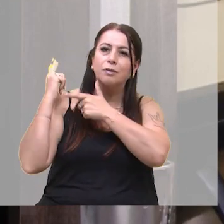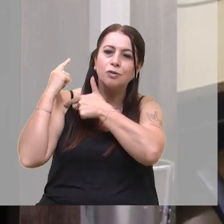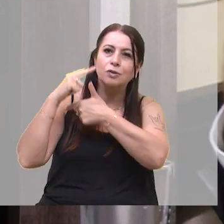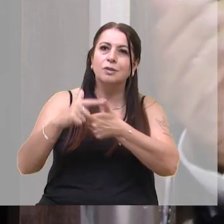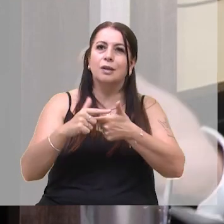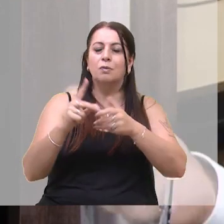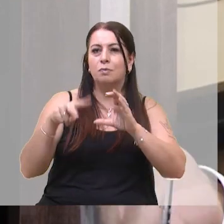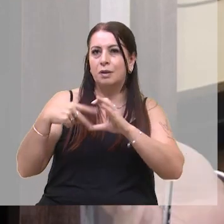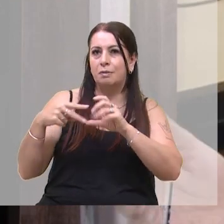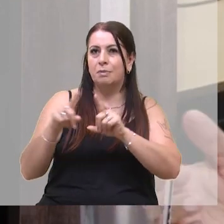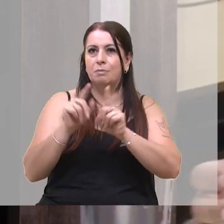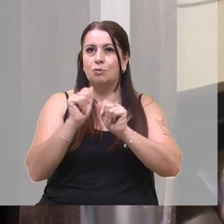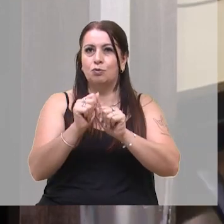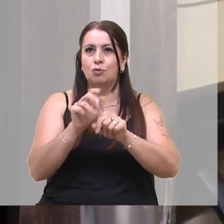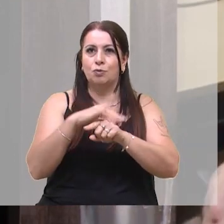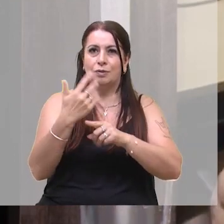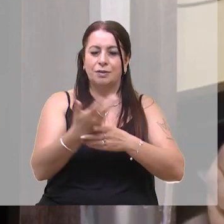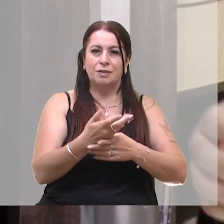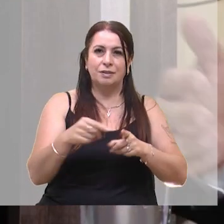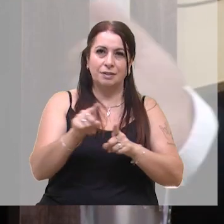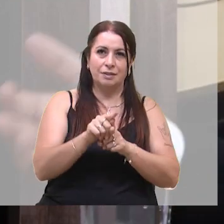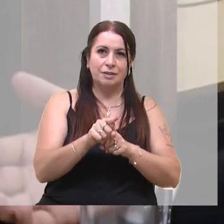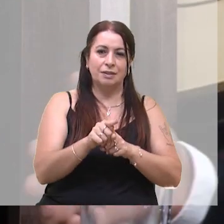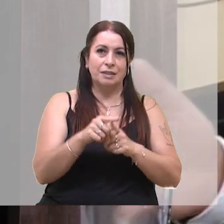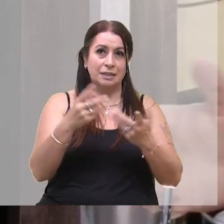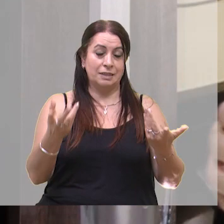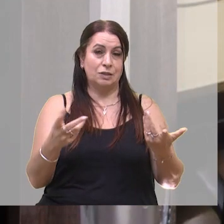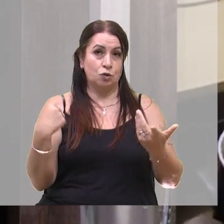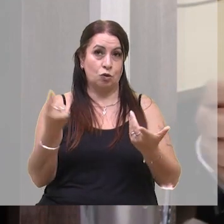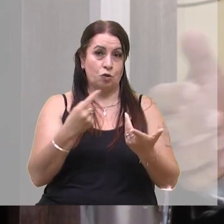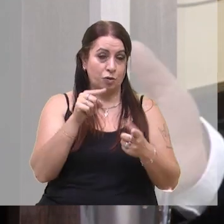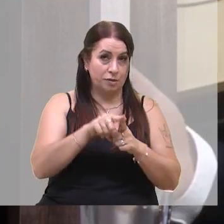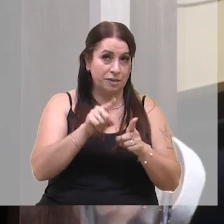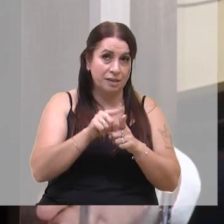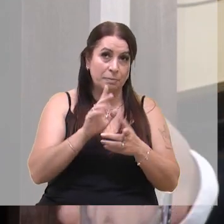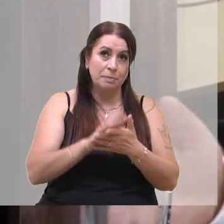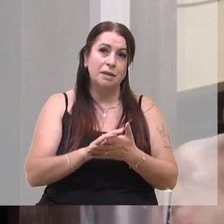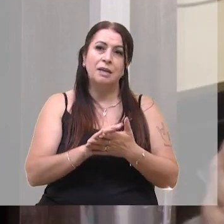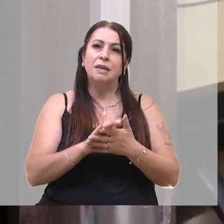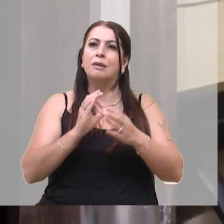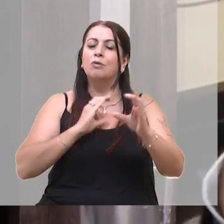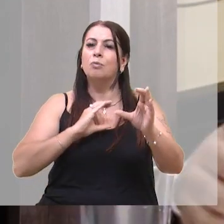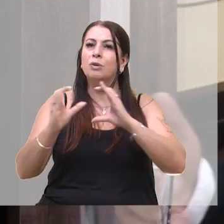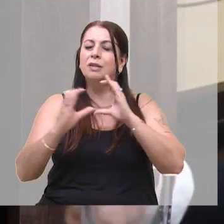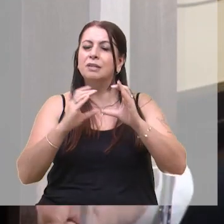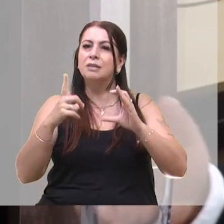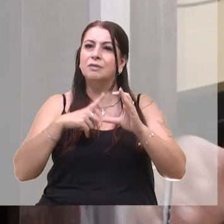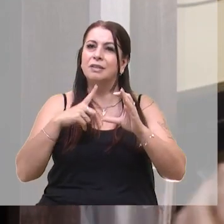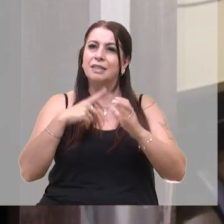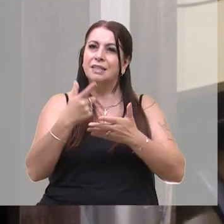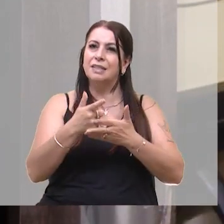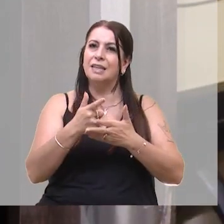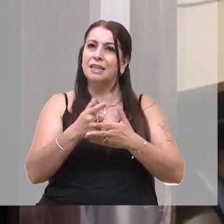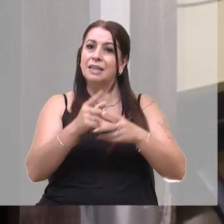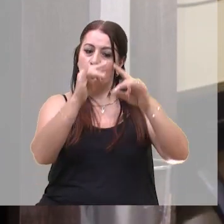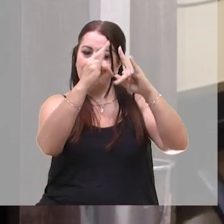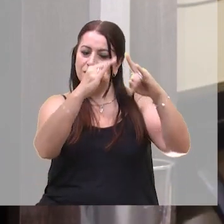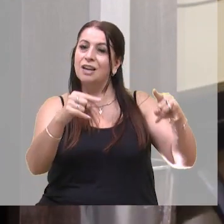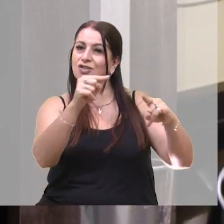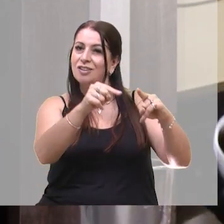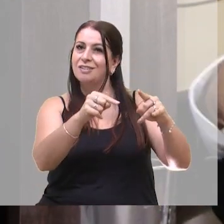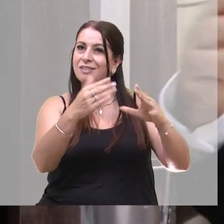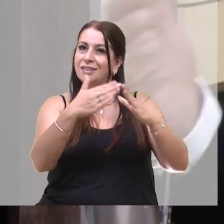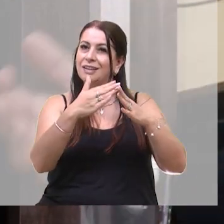é tradicional que a própria Câmara entre muito forte, os vereadores, nós mesmos da equipe de comunicação teremos lá o estande